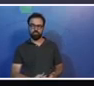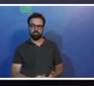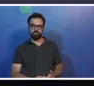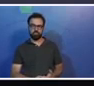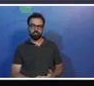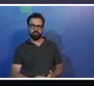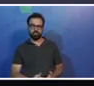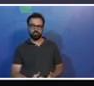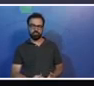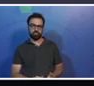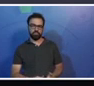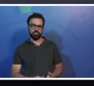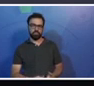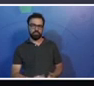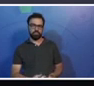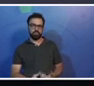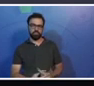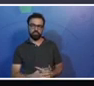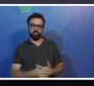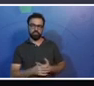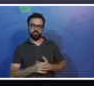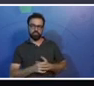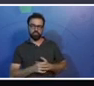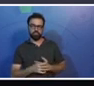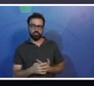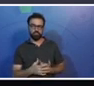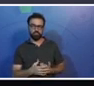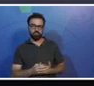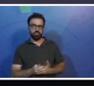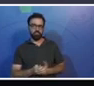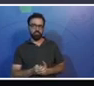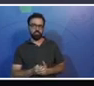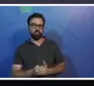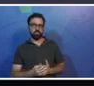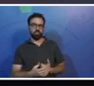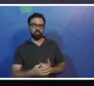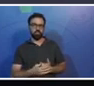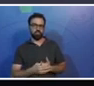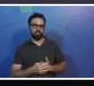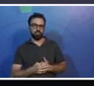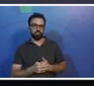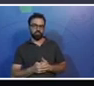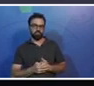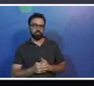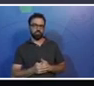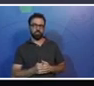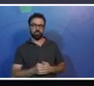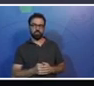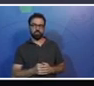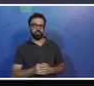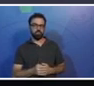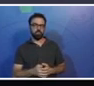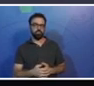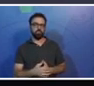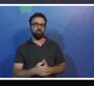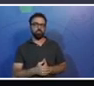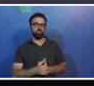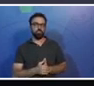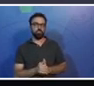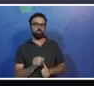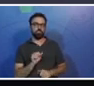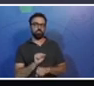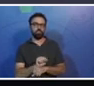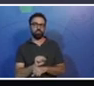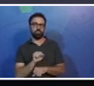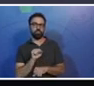aí? Vamos contar 5 segundos aí para ver se vocês conseguem acertar? 1,